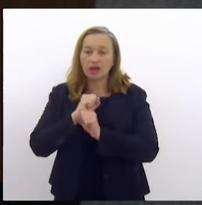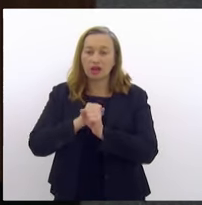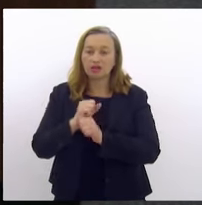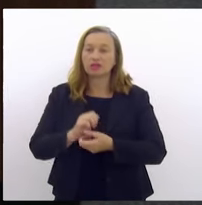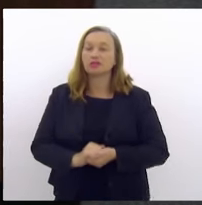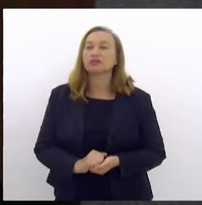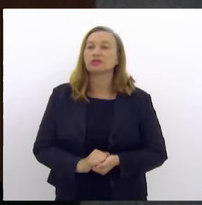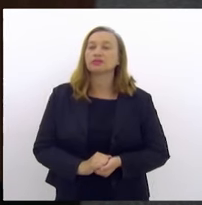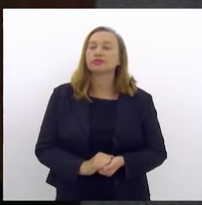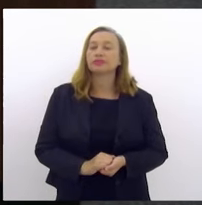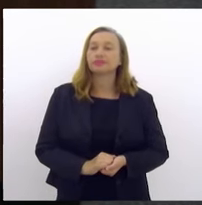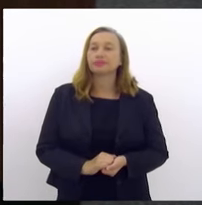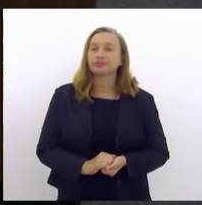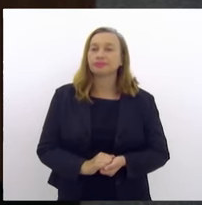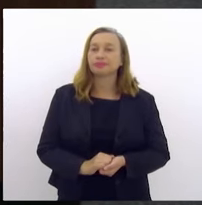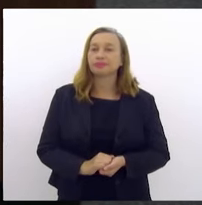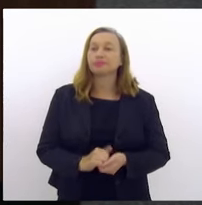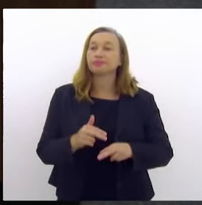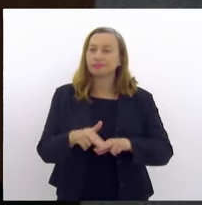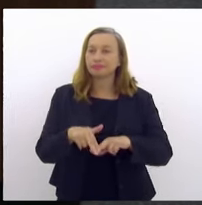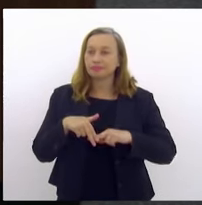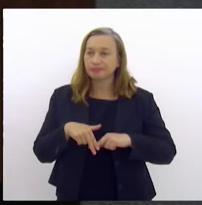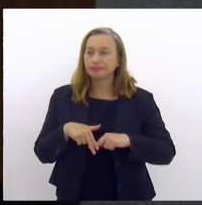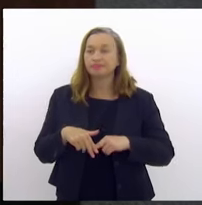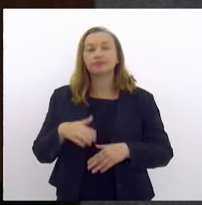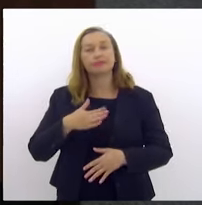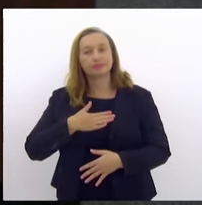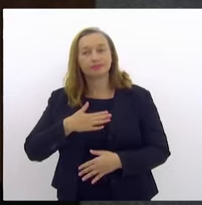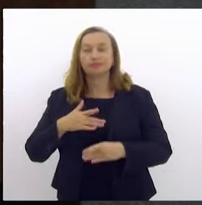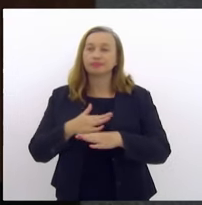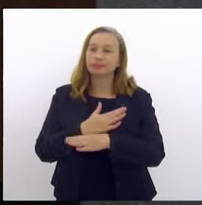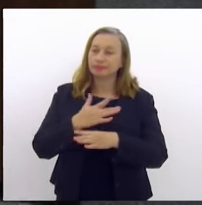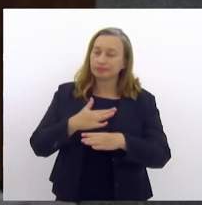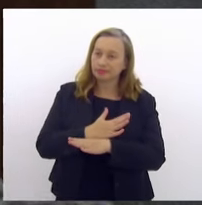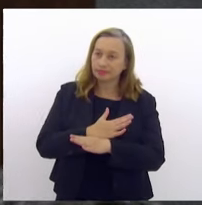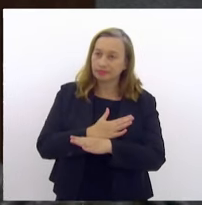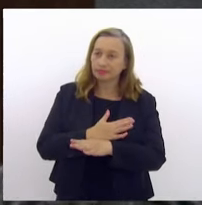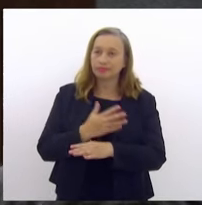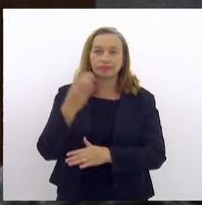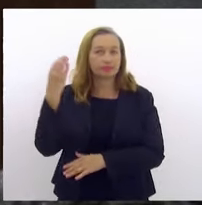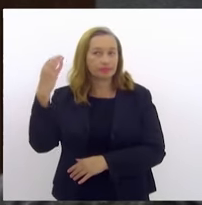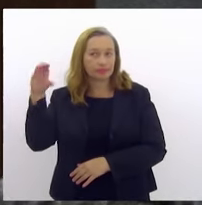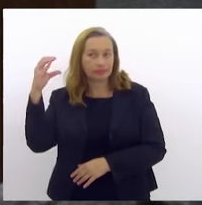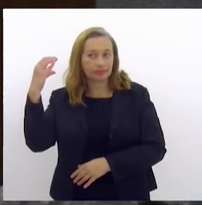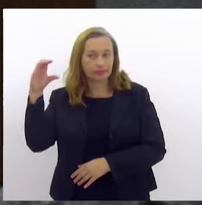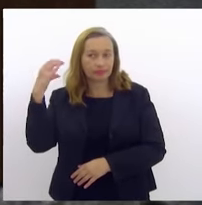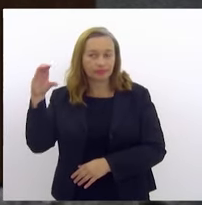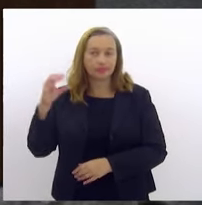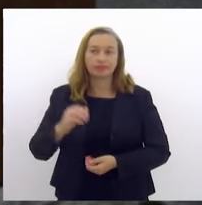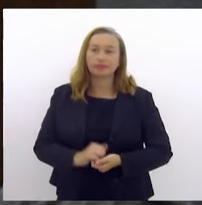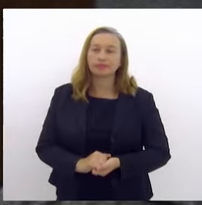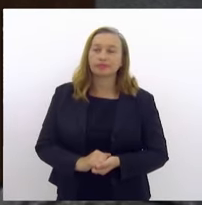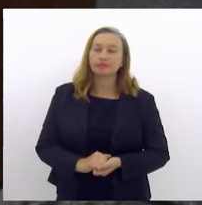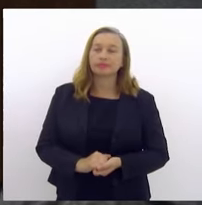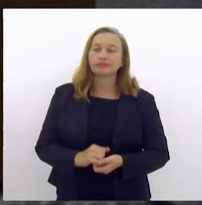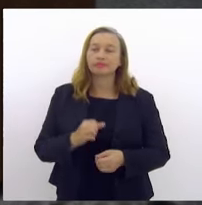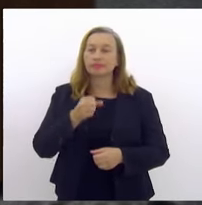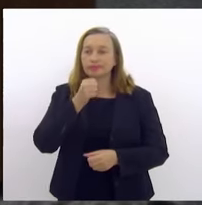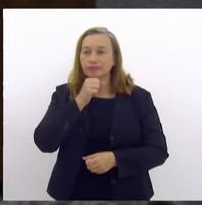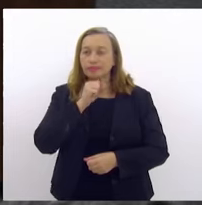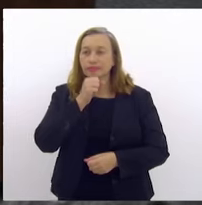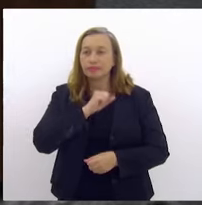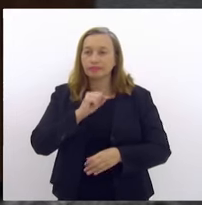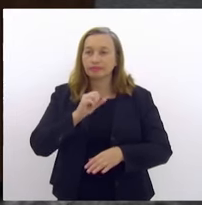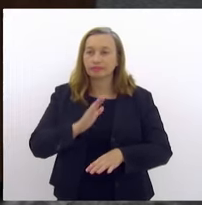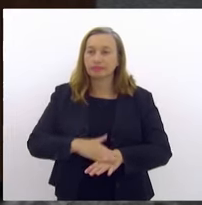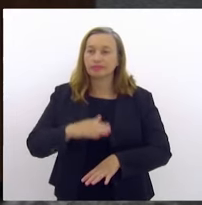de existência. É, portanto, a minha cidade de origem, Niterói, uma das cidades mais antigas do Brasil.